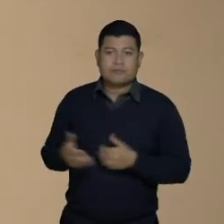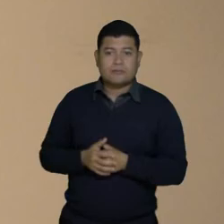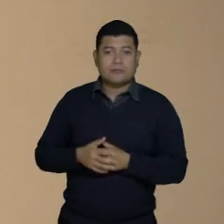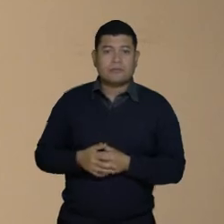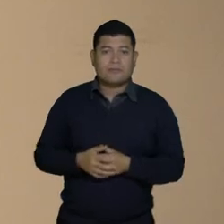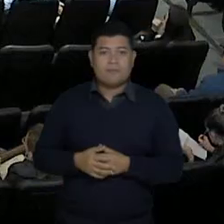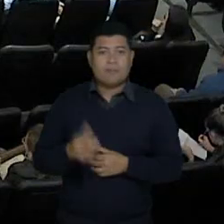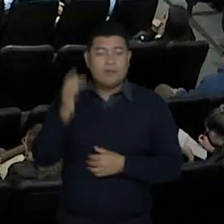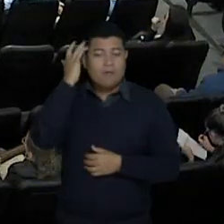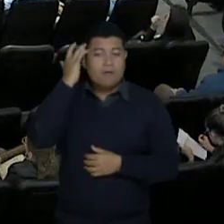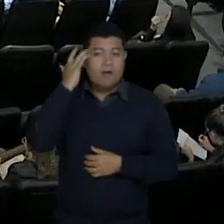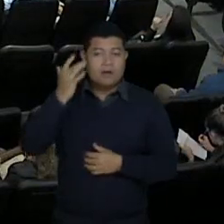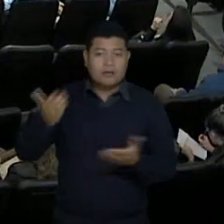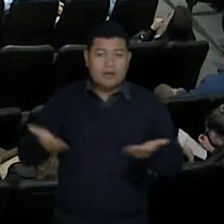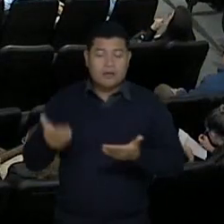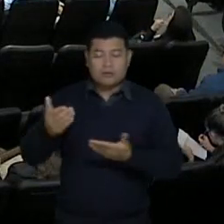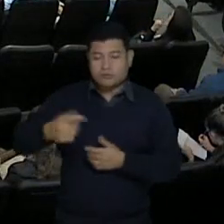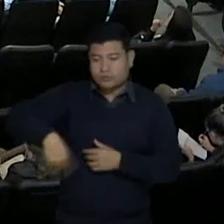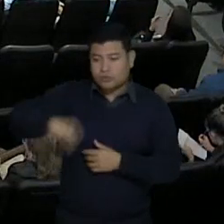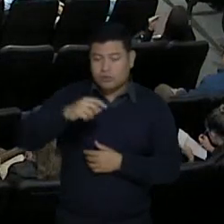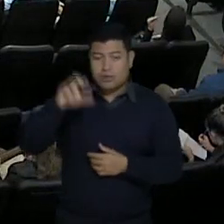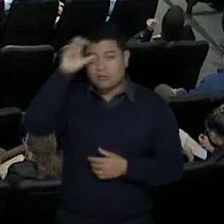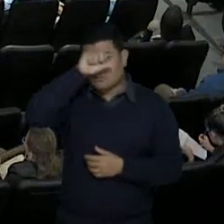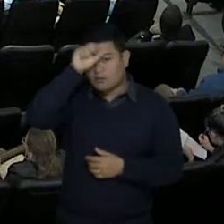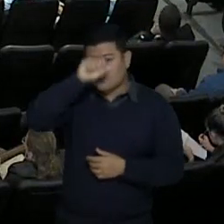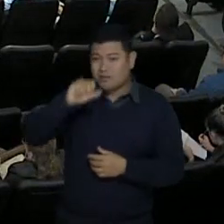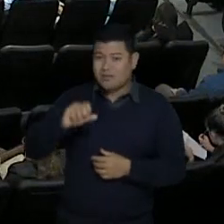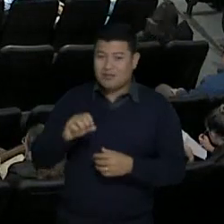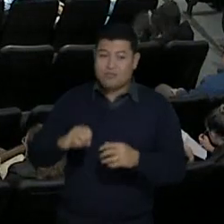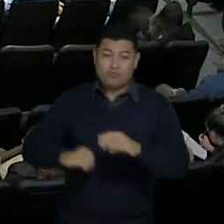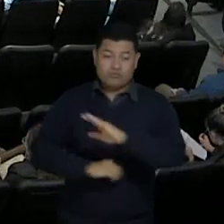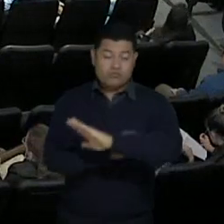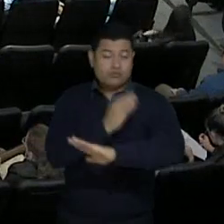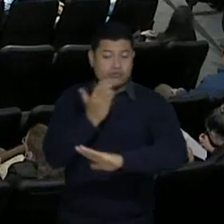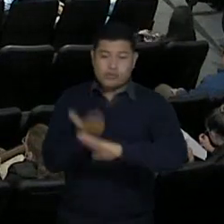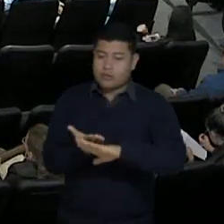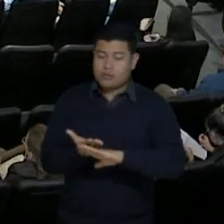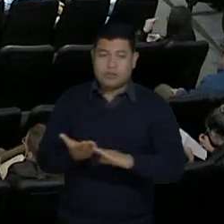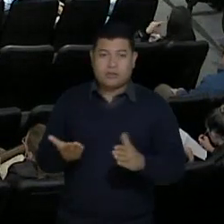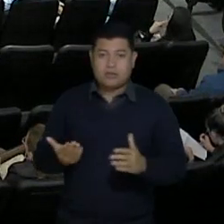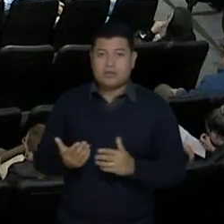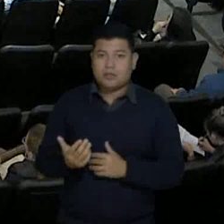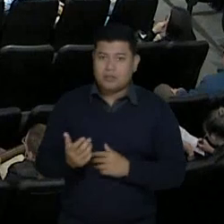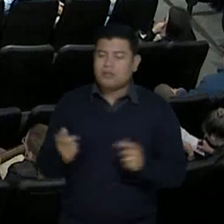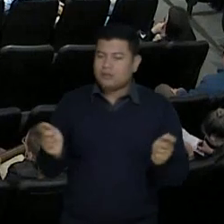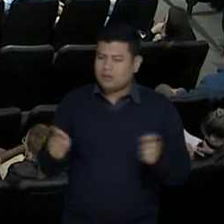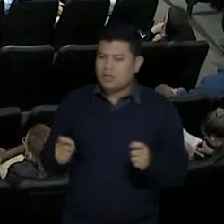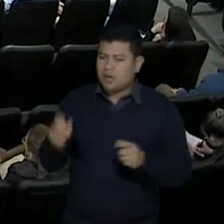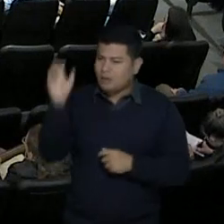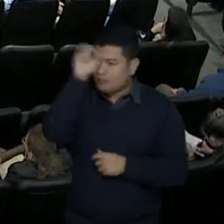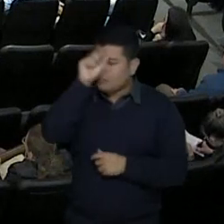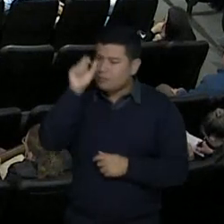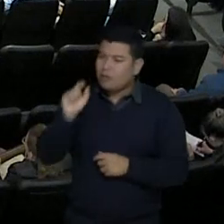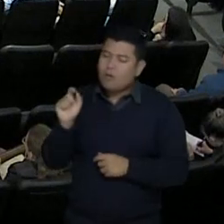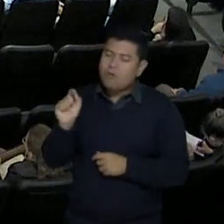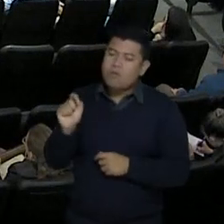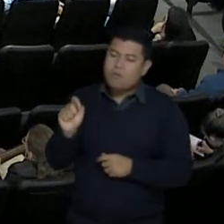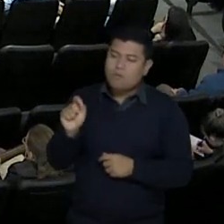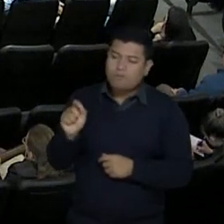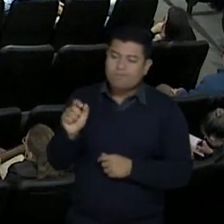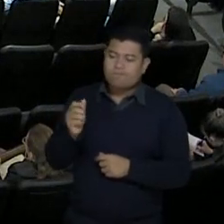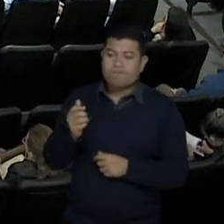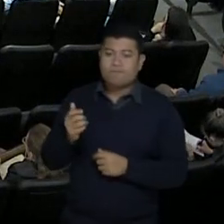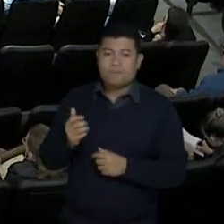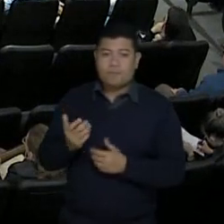podemos entender um pouquinho que e quanta motivação a mais uma